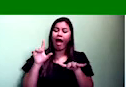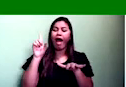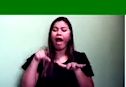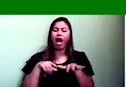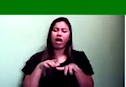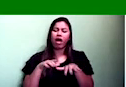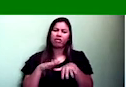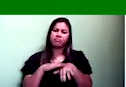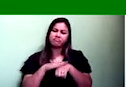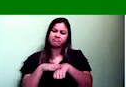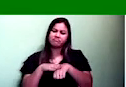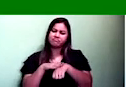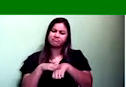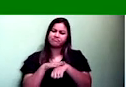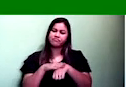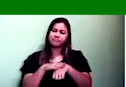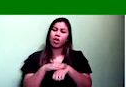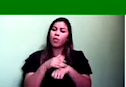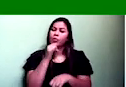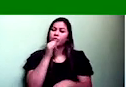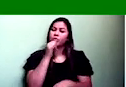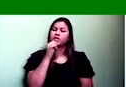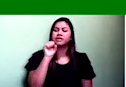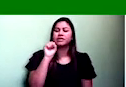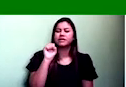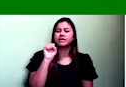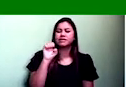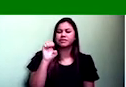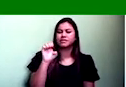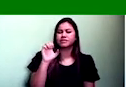a escabiose e a pediculose.